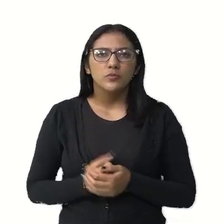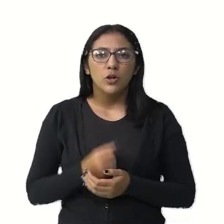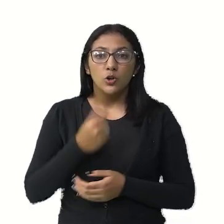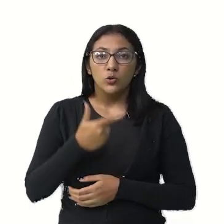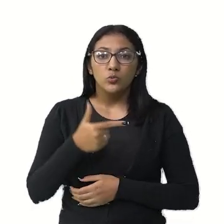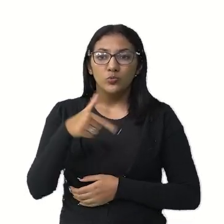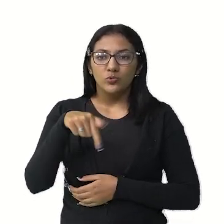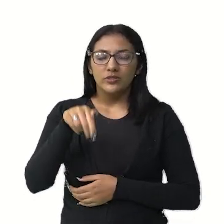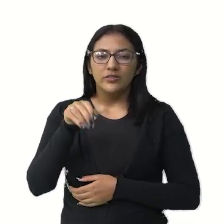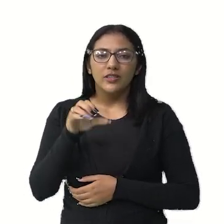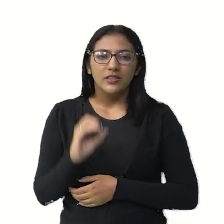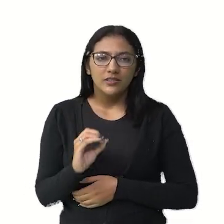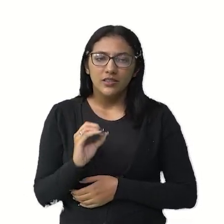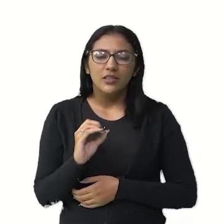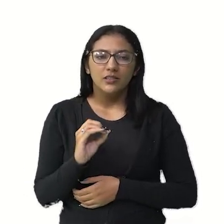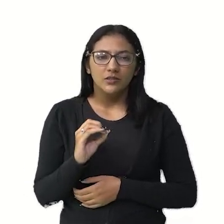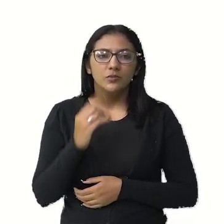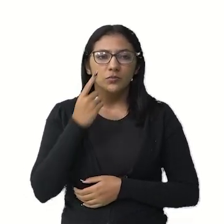270.